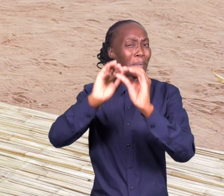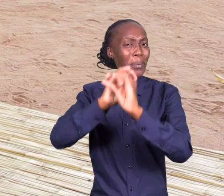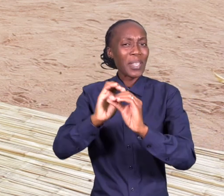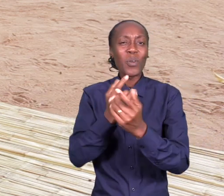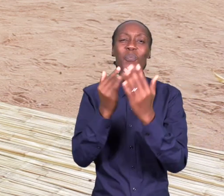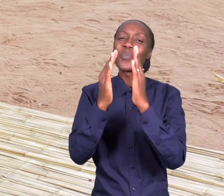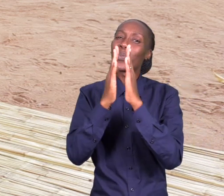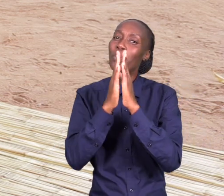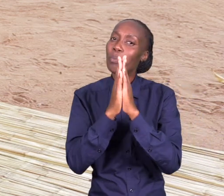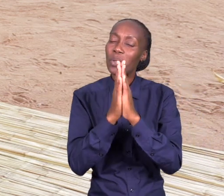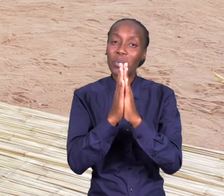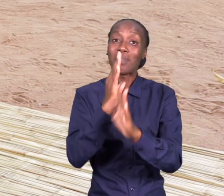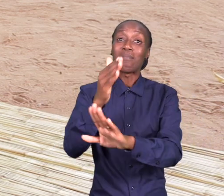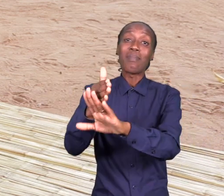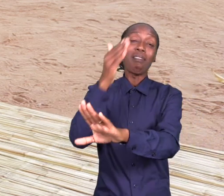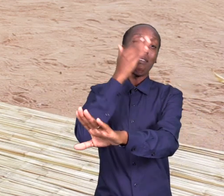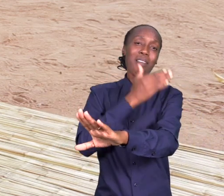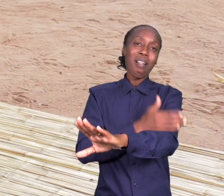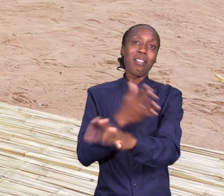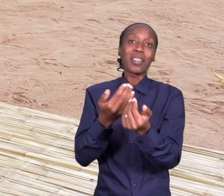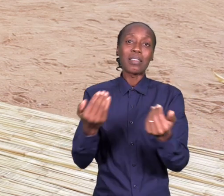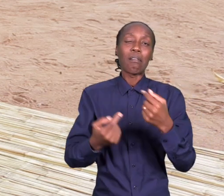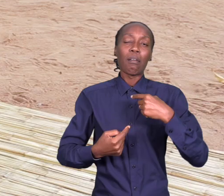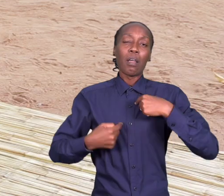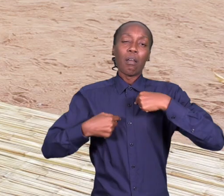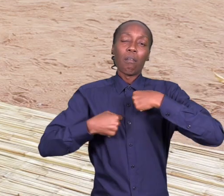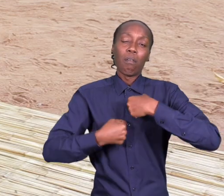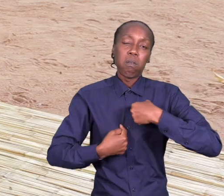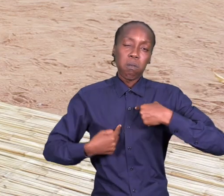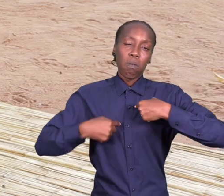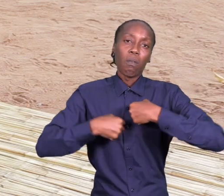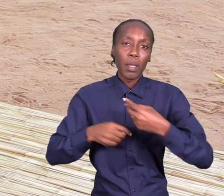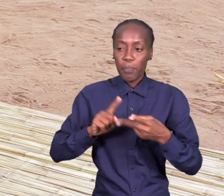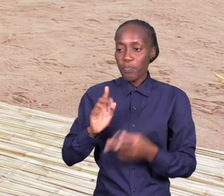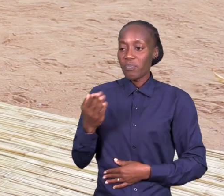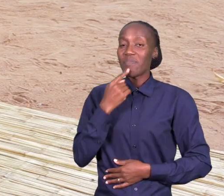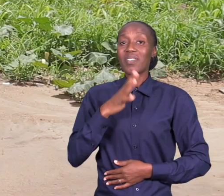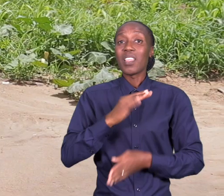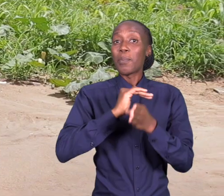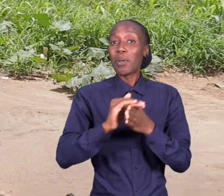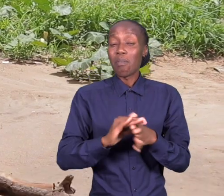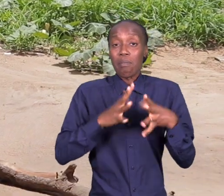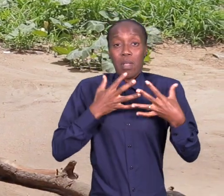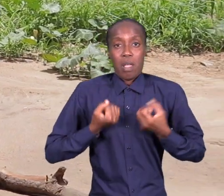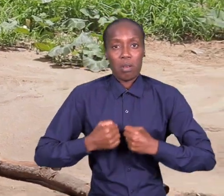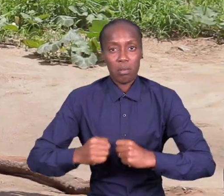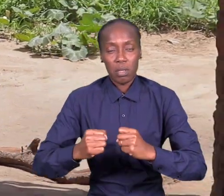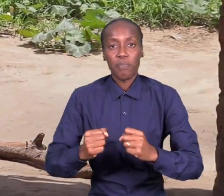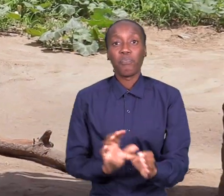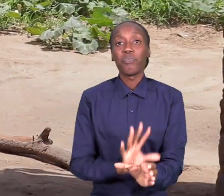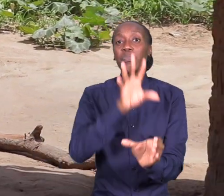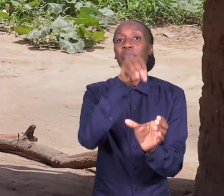ficam doentes. Agradeço bastante, porque antigamente as crianças sofriam muito. A implementação